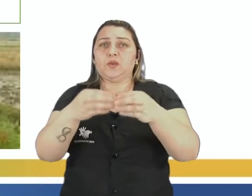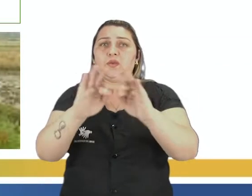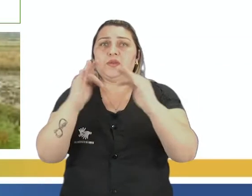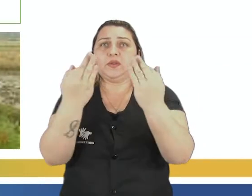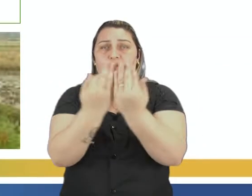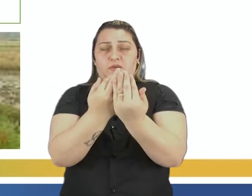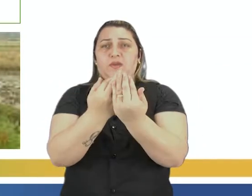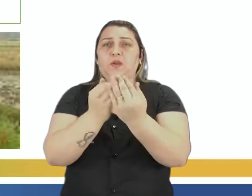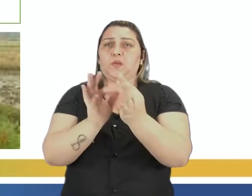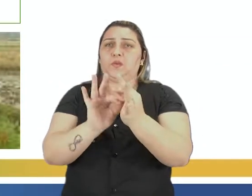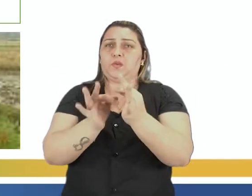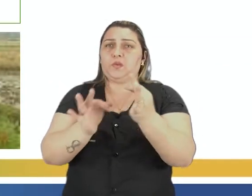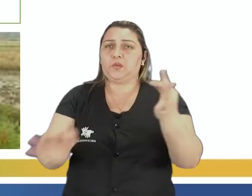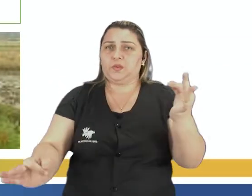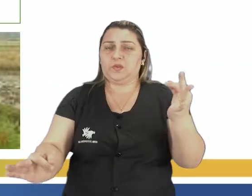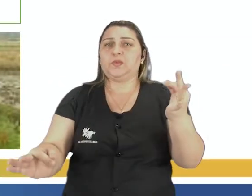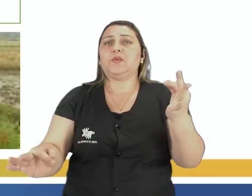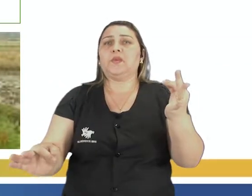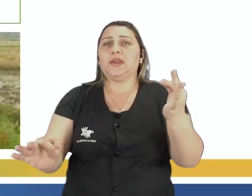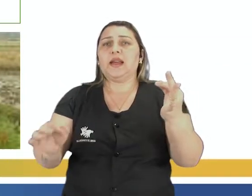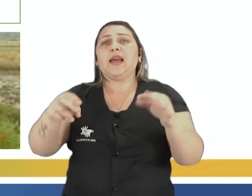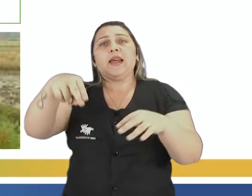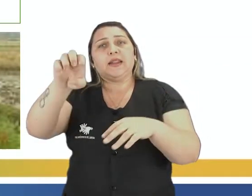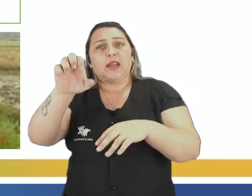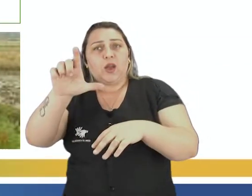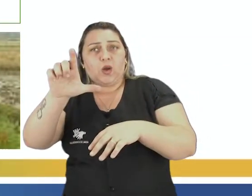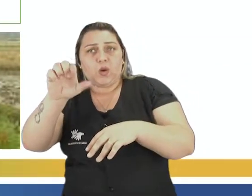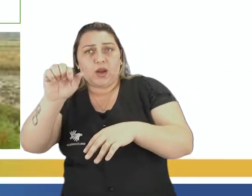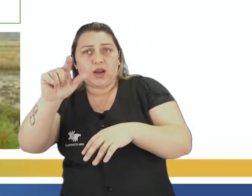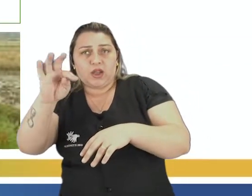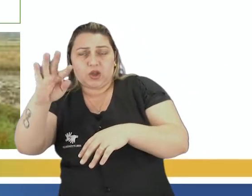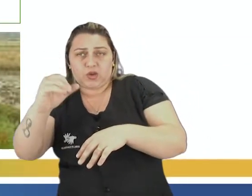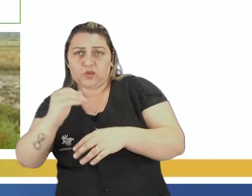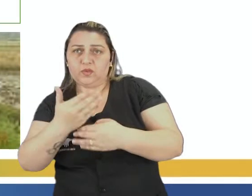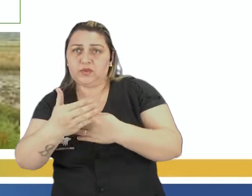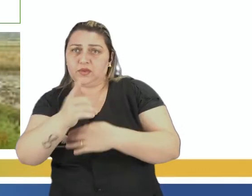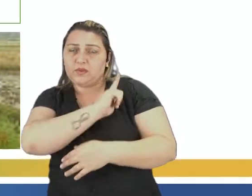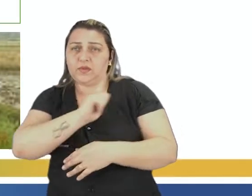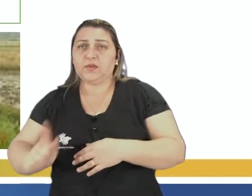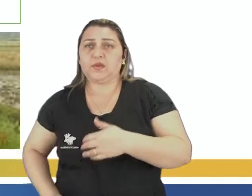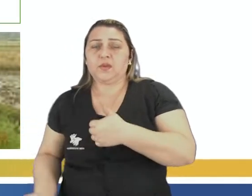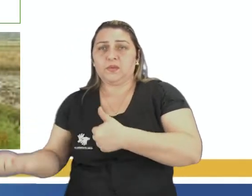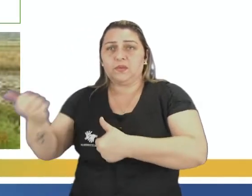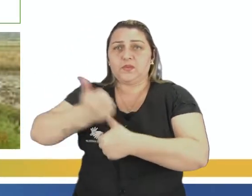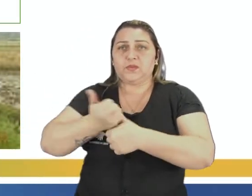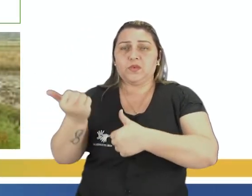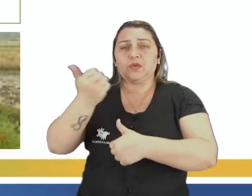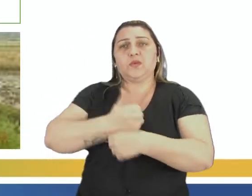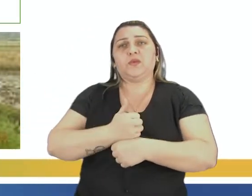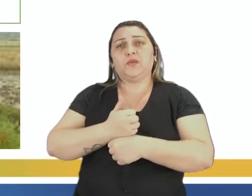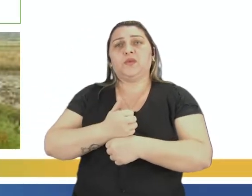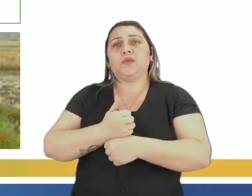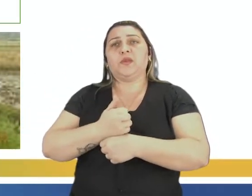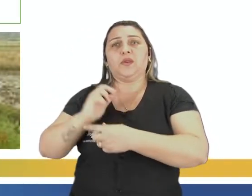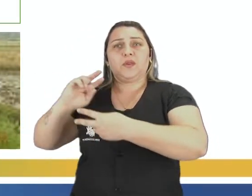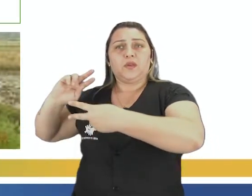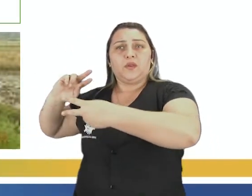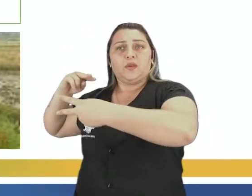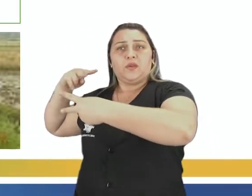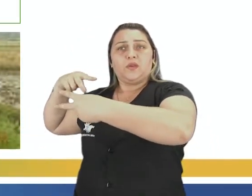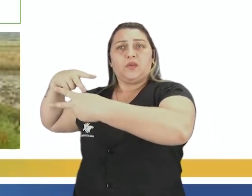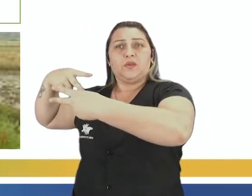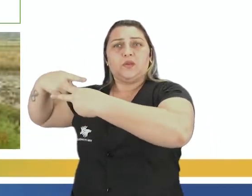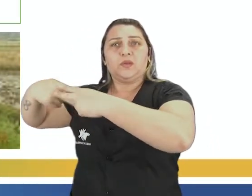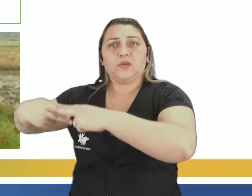clãs, ao longo do Neolítico fez surgir governantes que passaram a suceder no poder de modo hereditário. O que